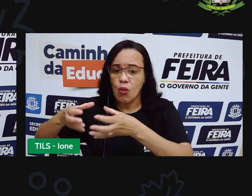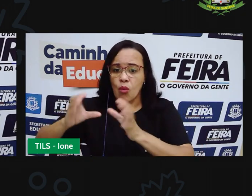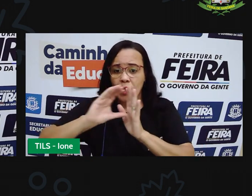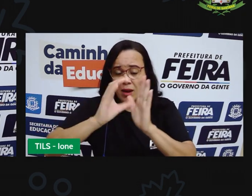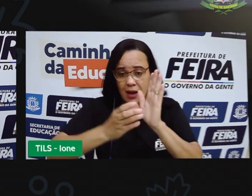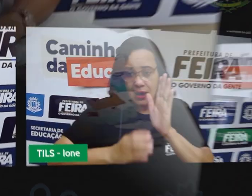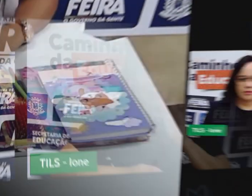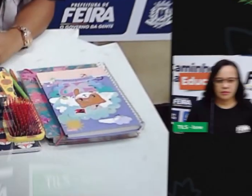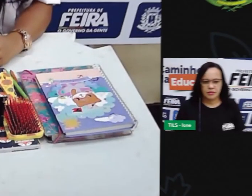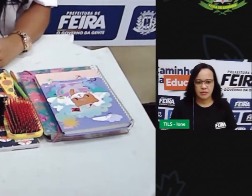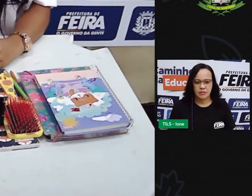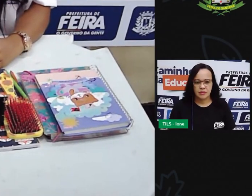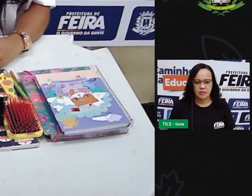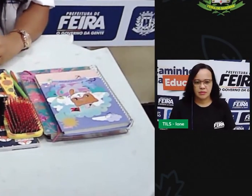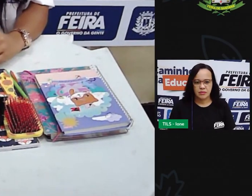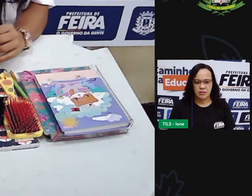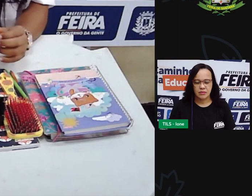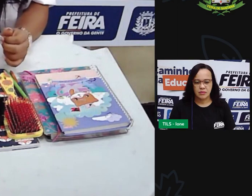certo?